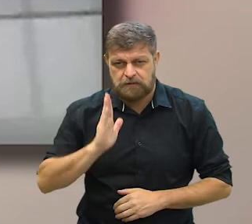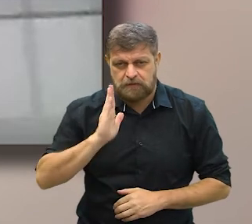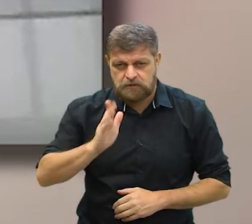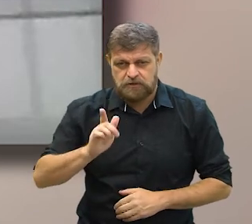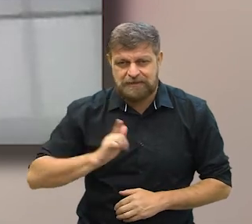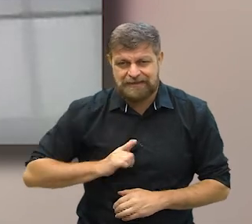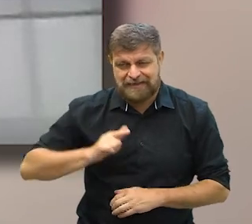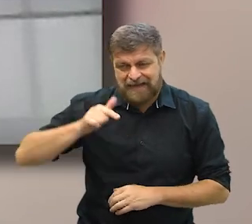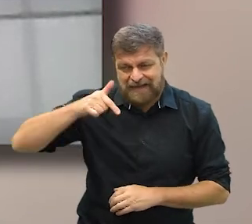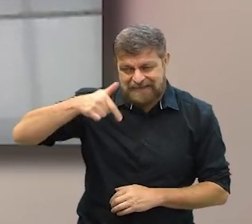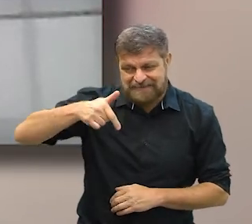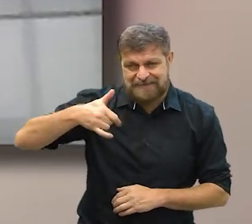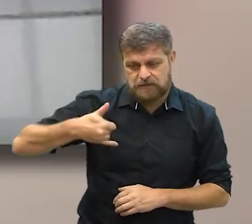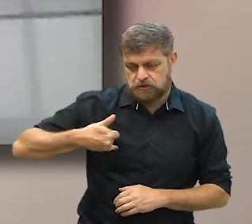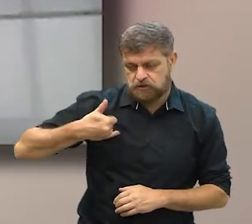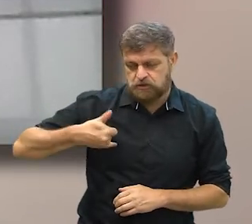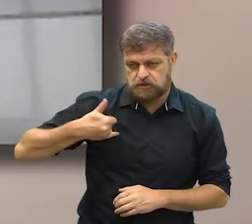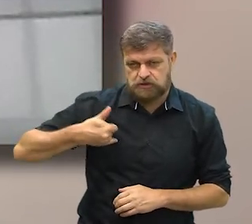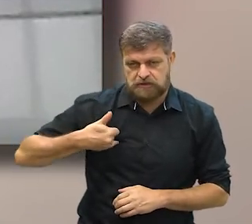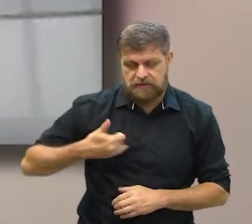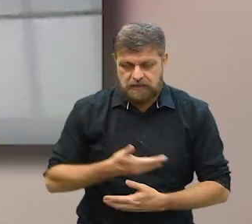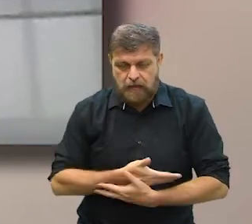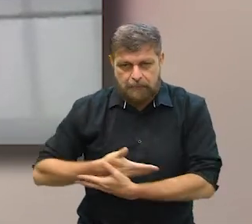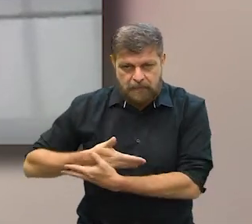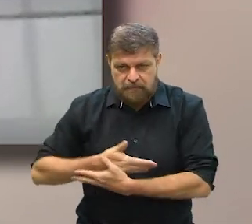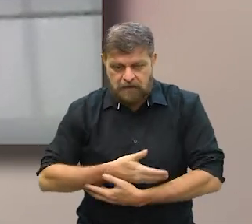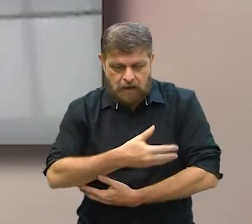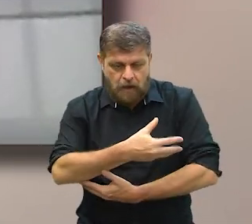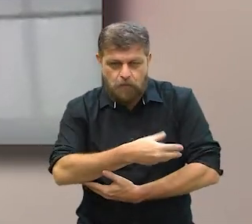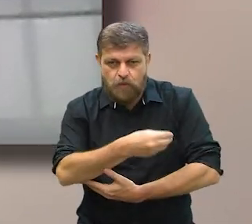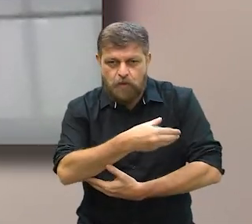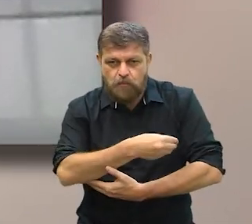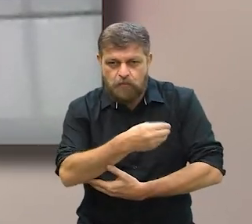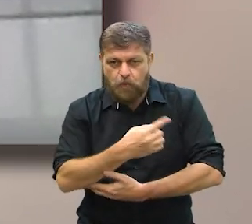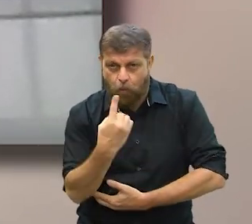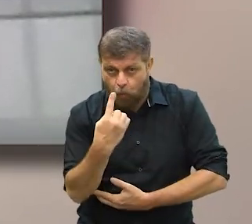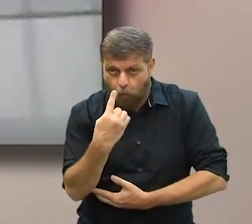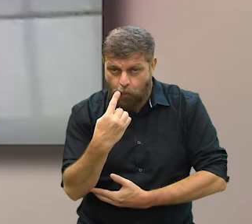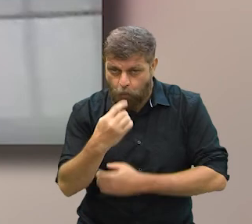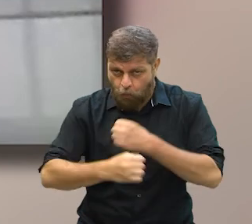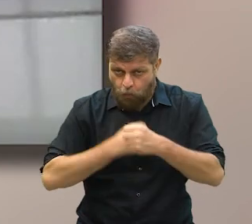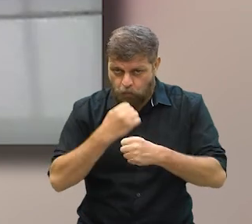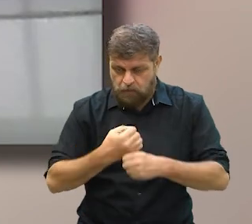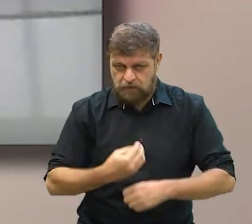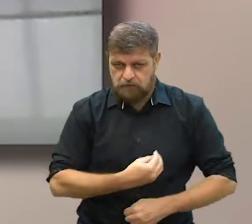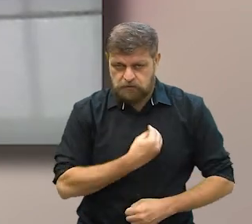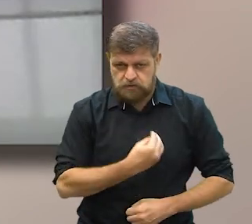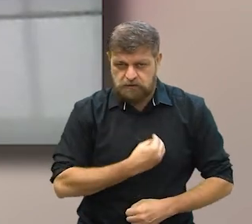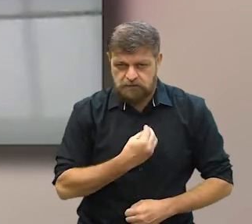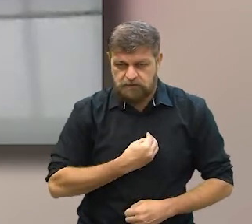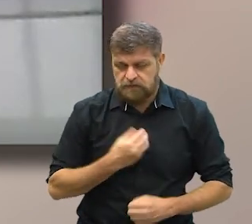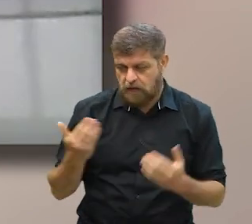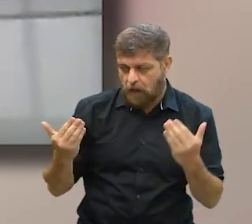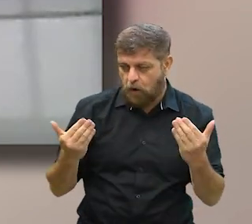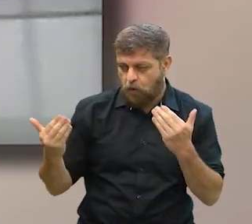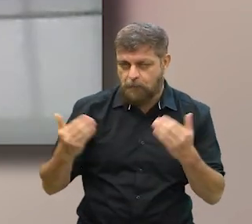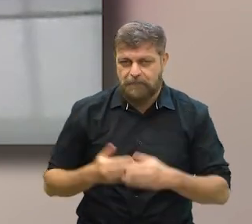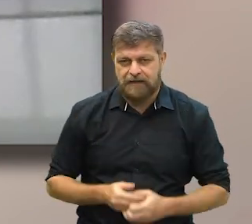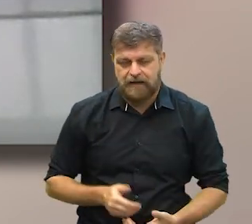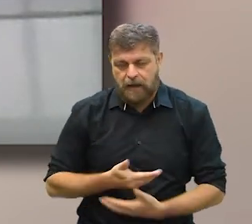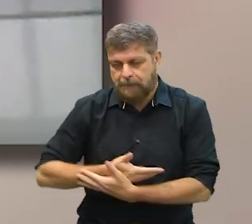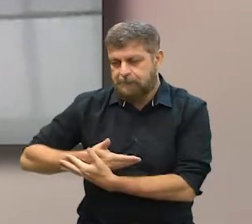foi constatado que aos 7 anos de idade, as crianças que foram amamentadas no primeiro ano de vida, versus aquelas